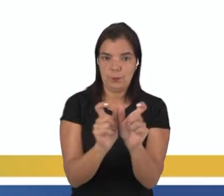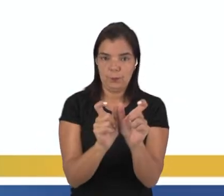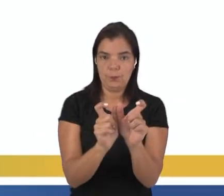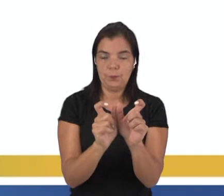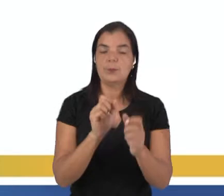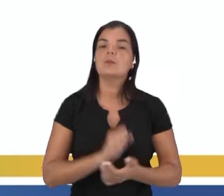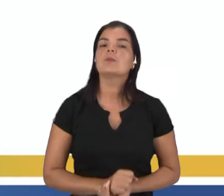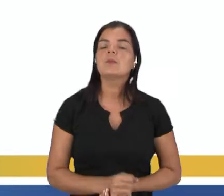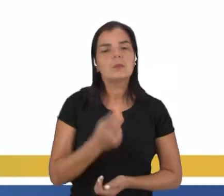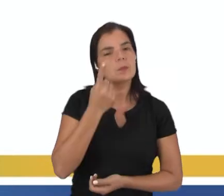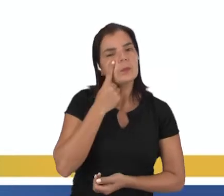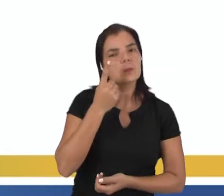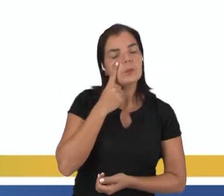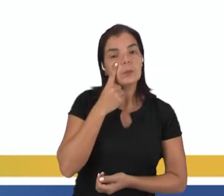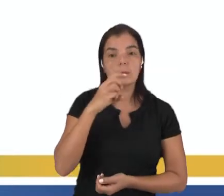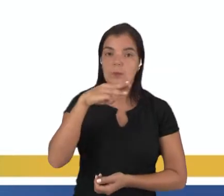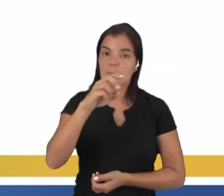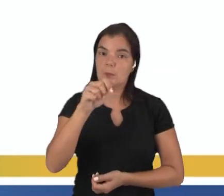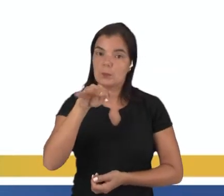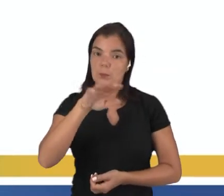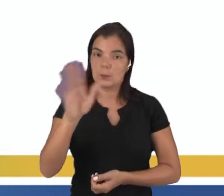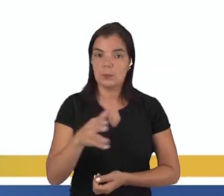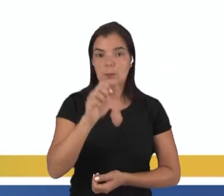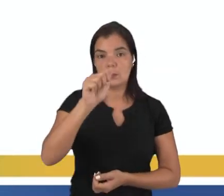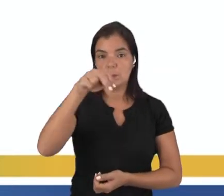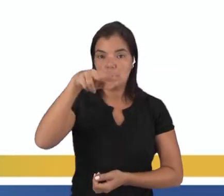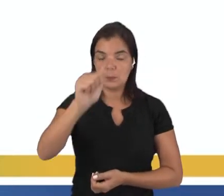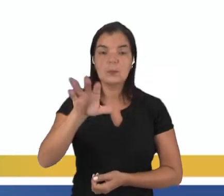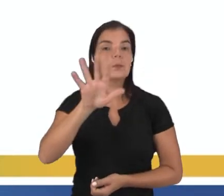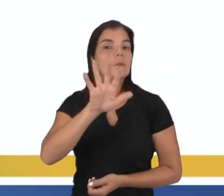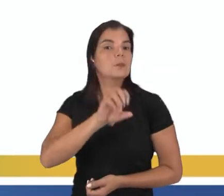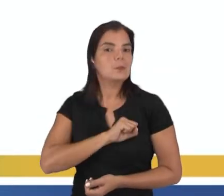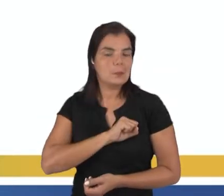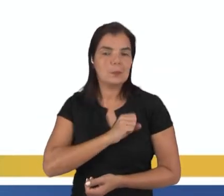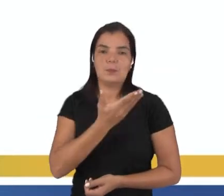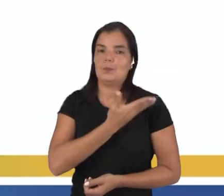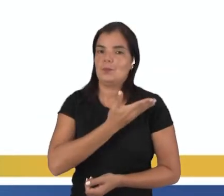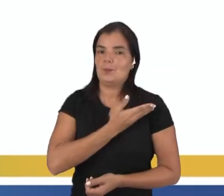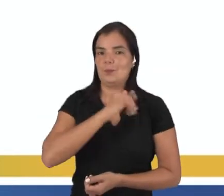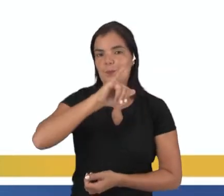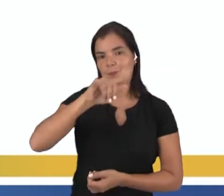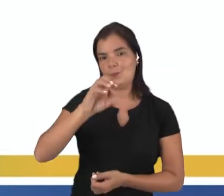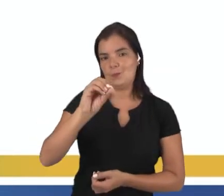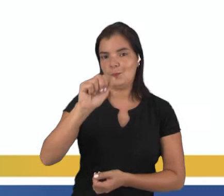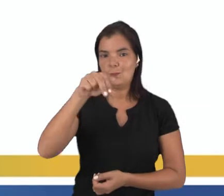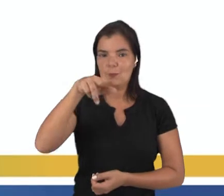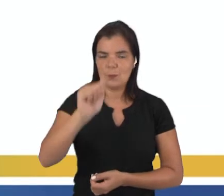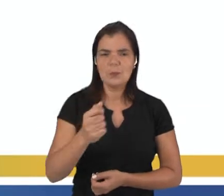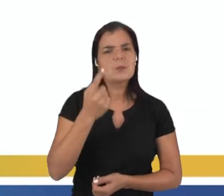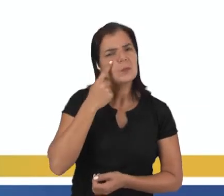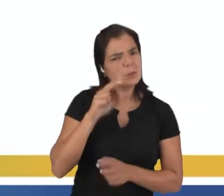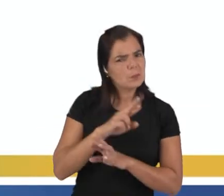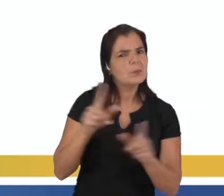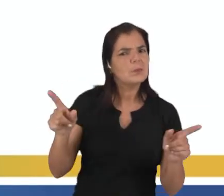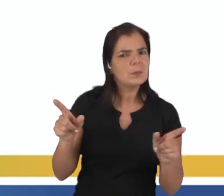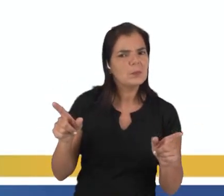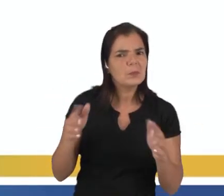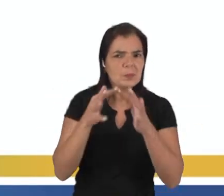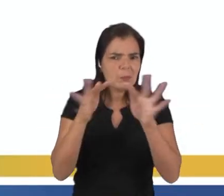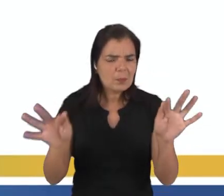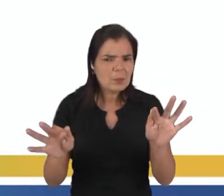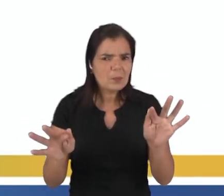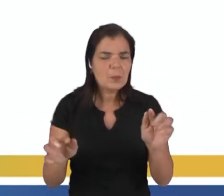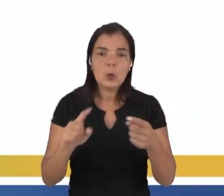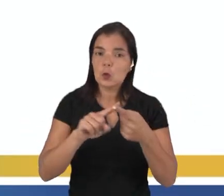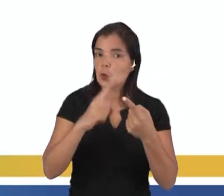composto. Observe, Maria e Ana amam sua amiga Joana. Você está vendo alguma coisa diferente aí? No outro